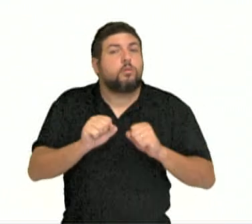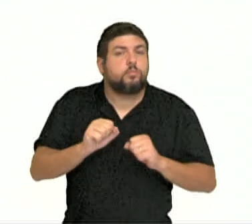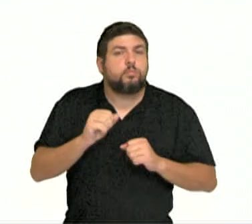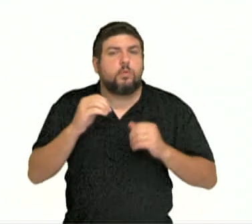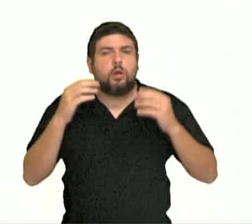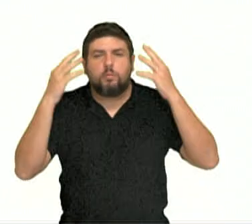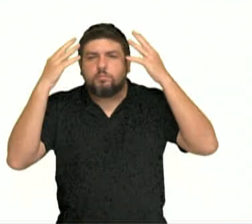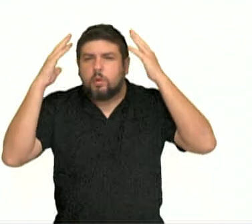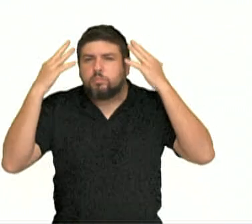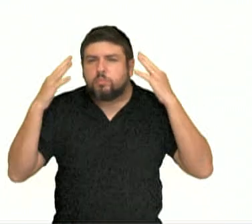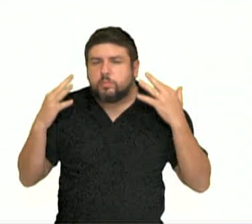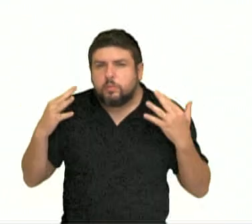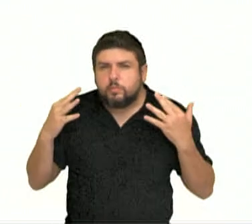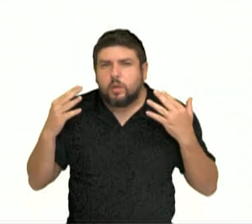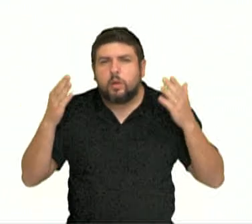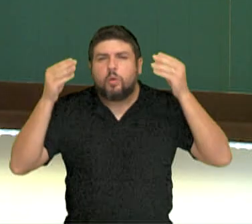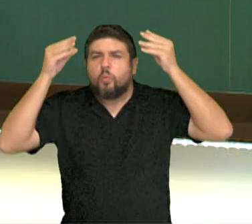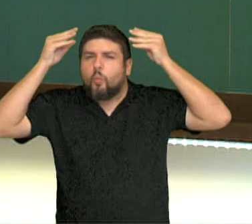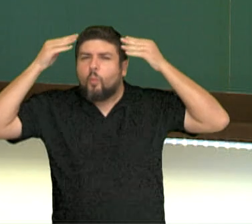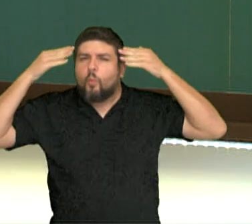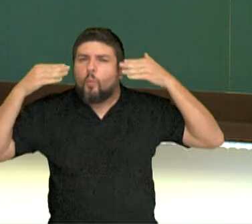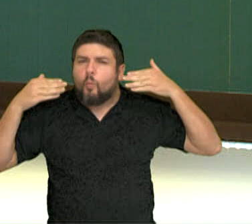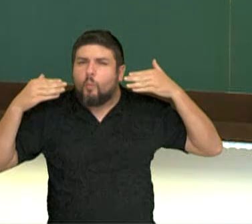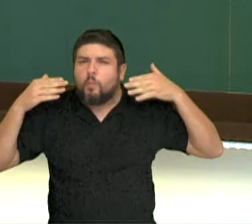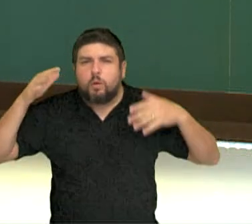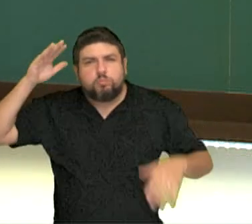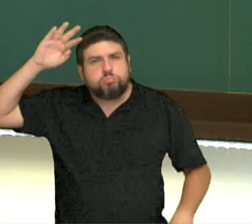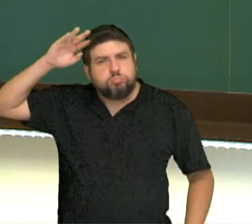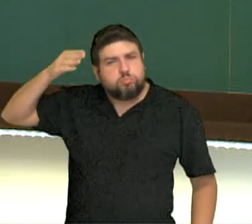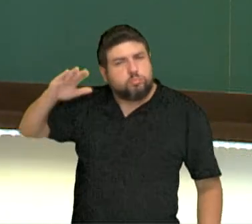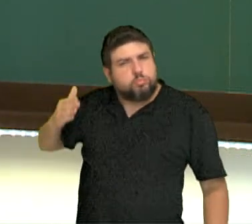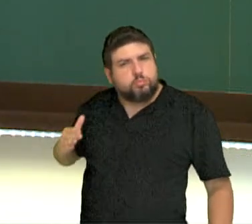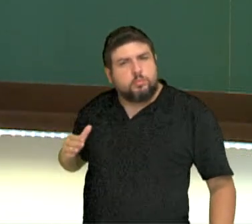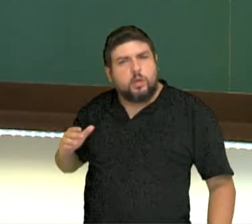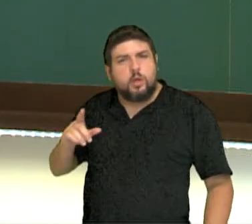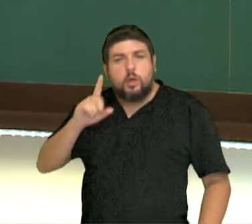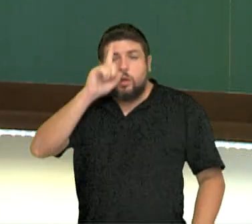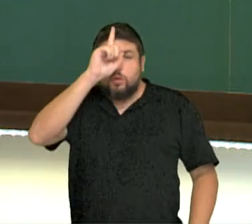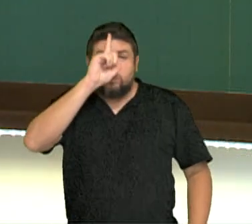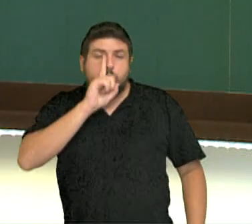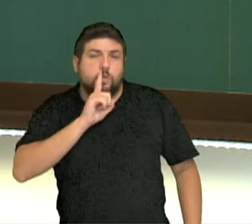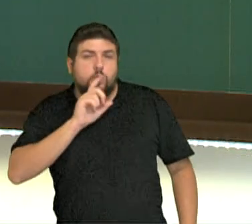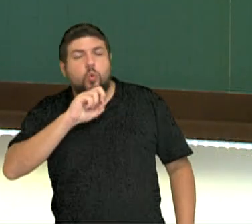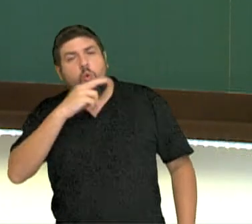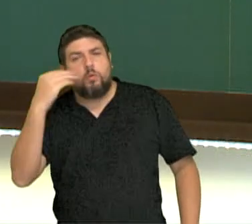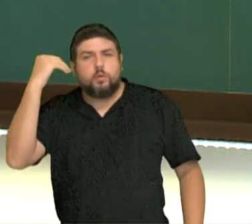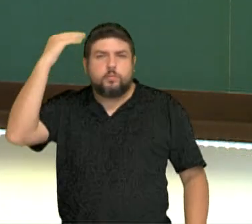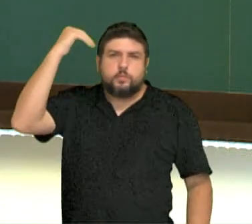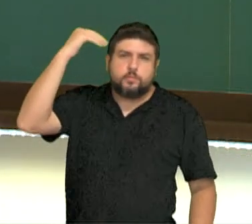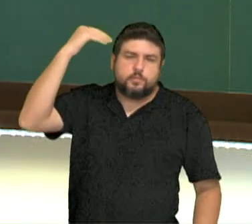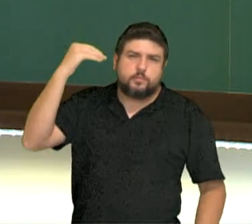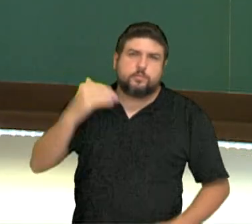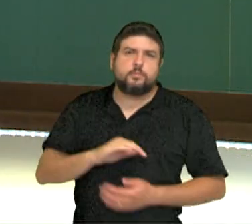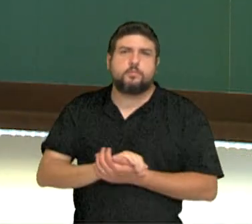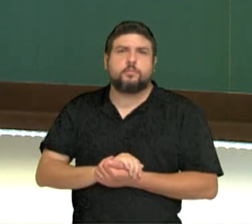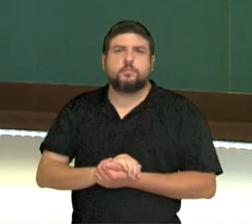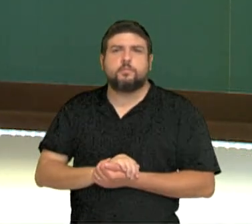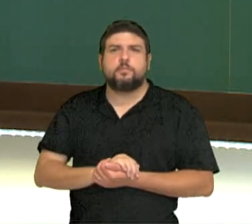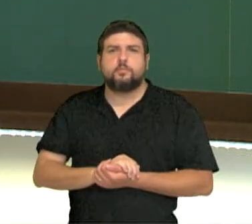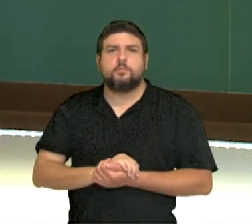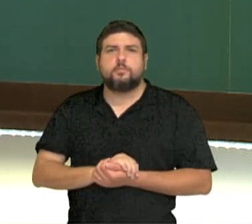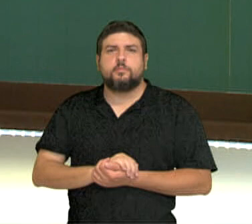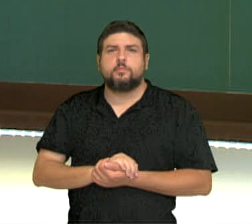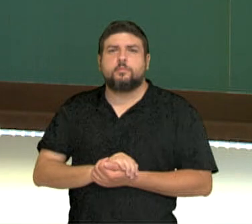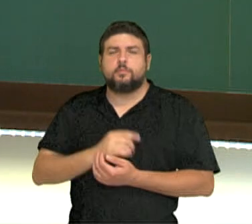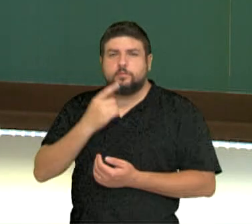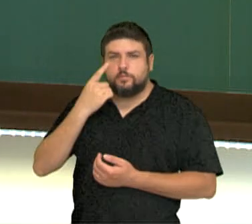ondulado, liso, castanho, marrom, loiro ou tingido. Olha ali um exemplo, então. Shakira tiene